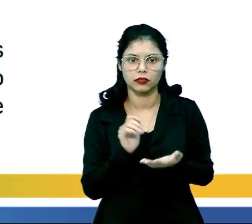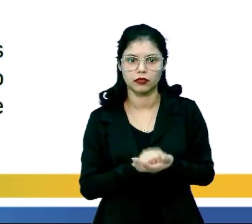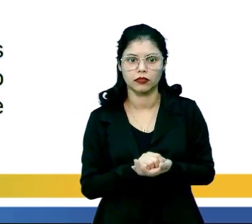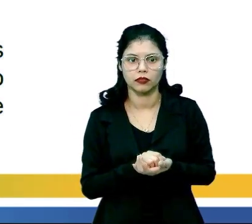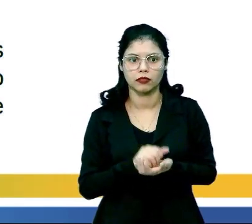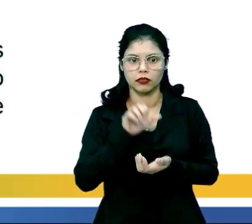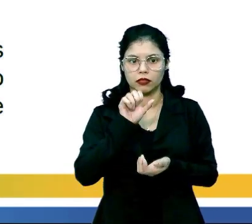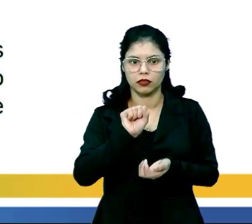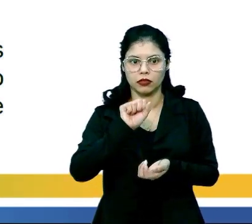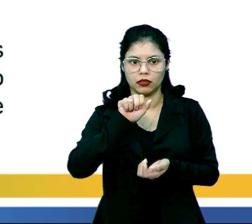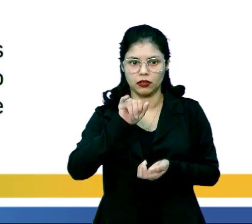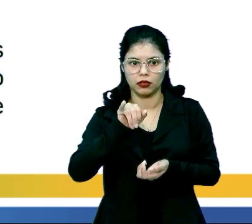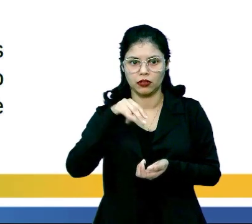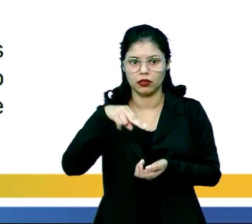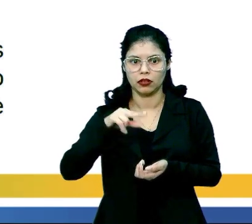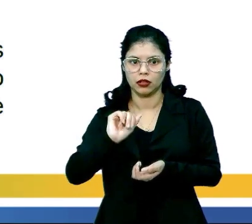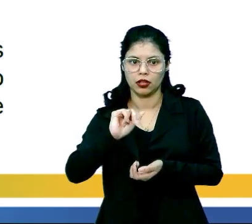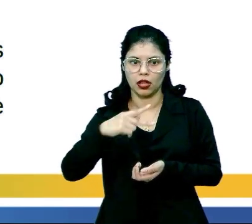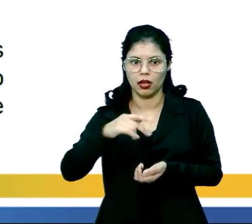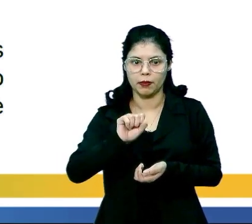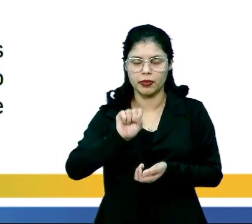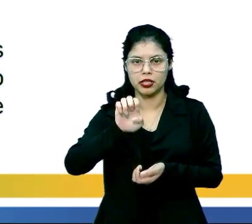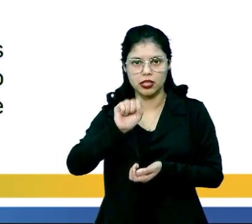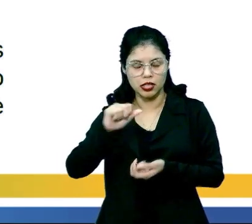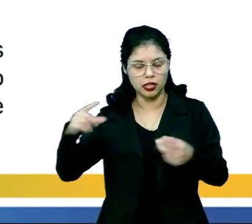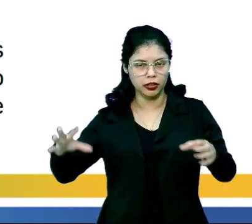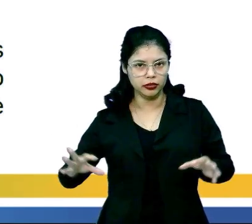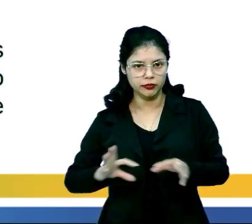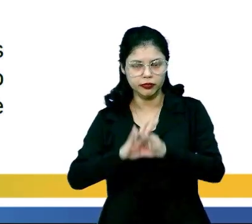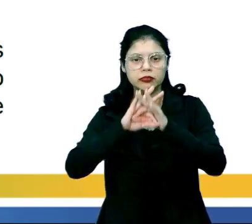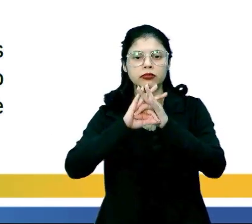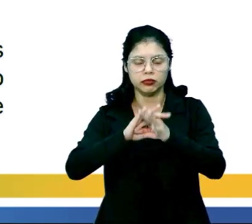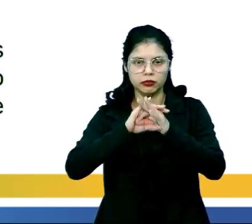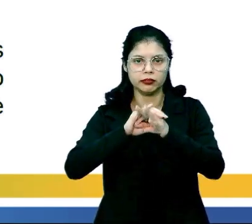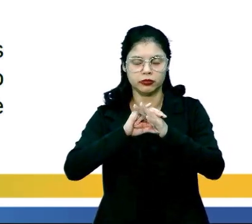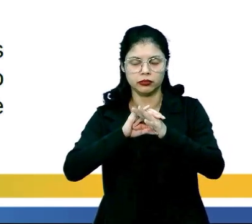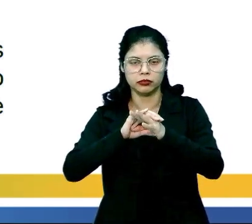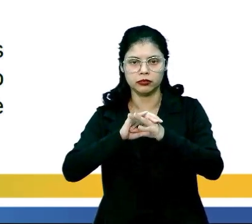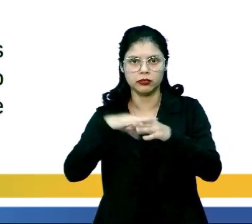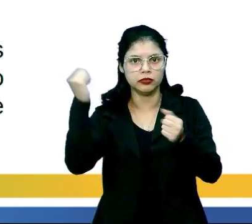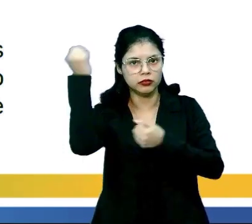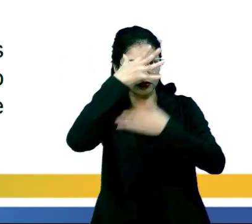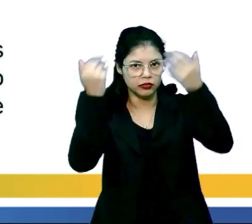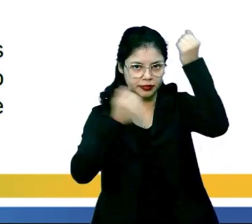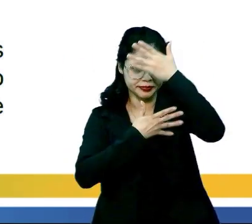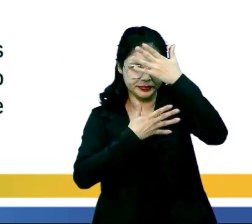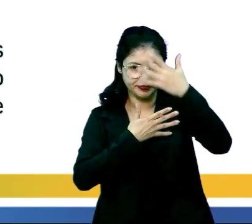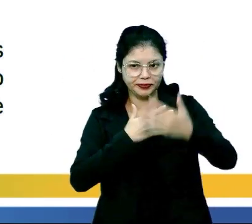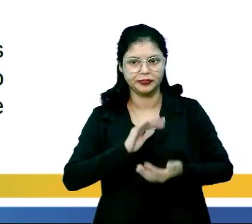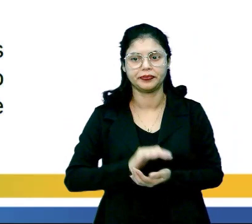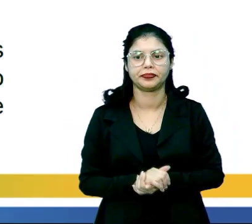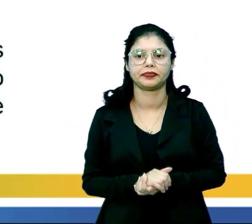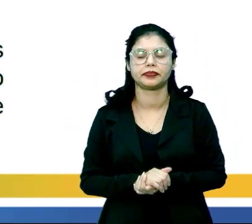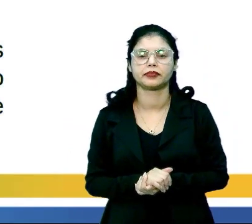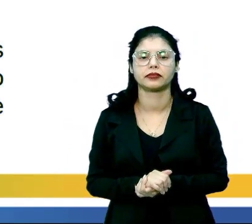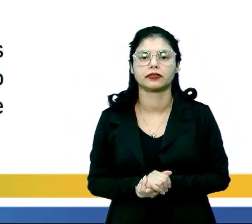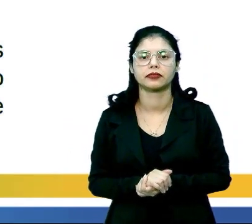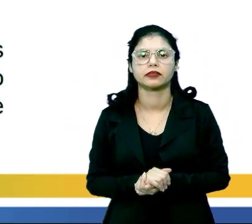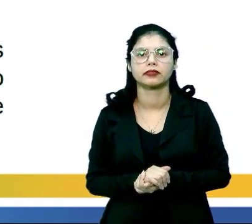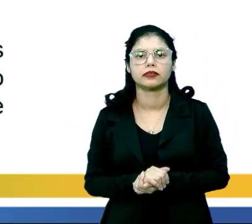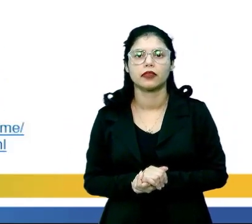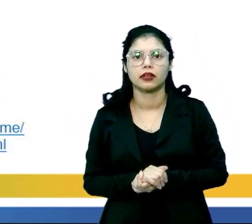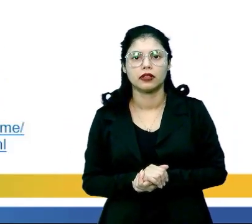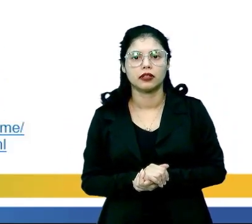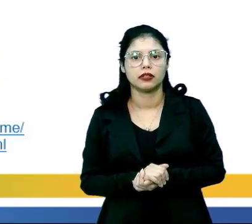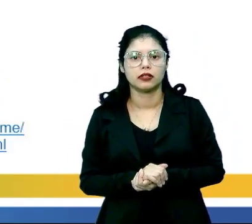dessa transmissão? Se chama sinapse. É um neurônio ligado ao outro fazendo essa transmissão de informações, tá certo?